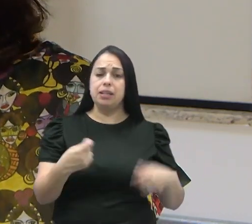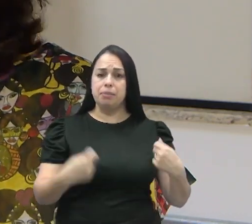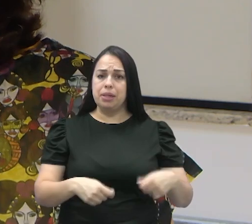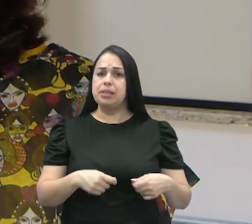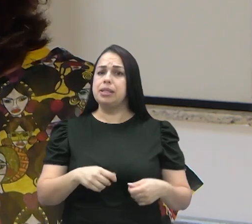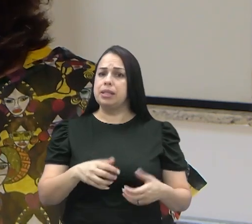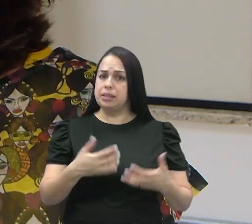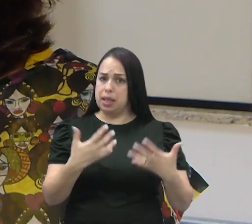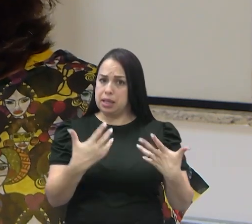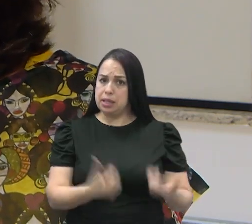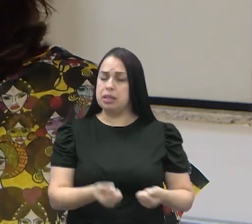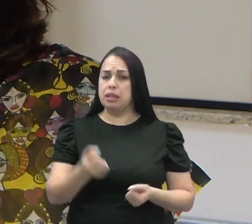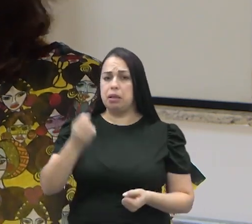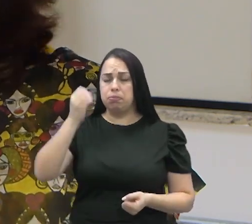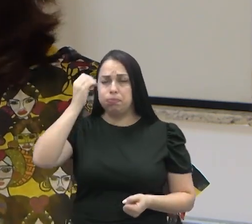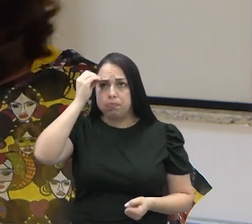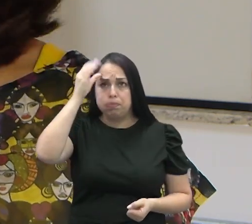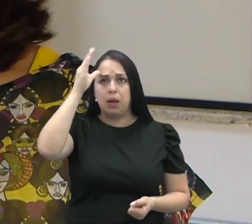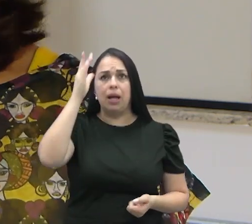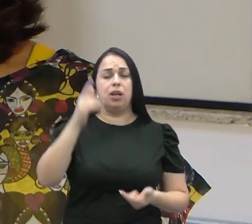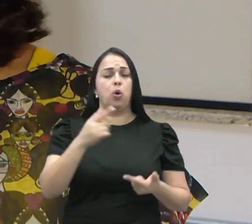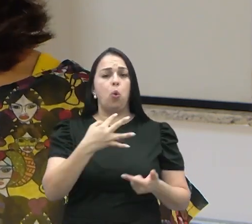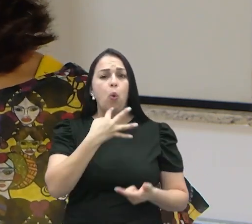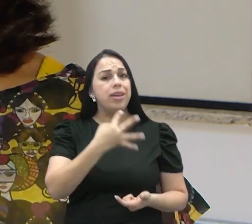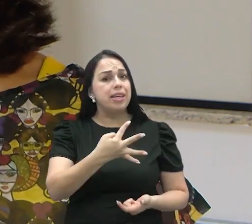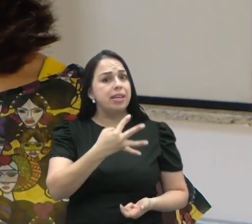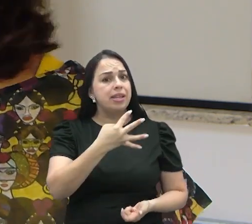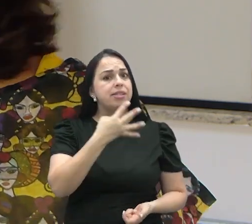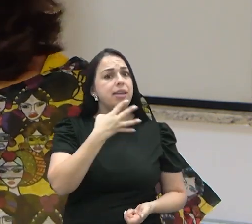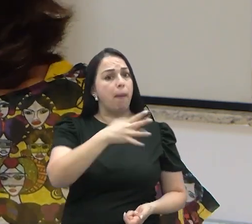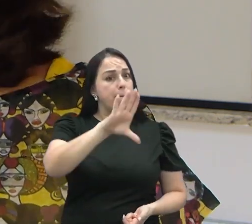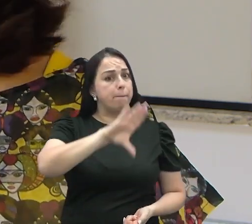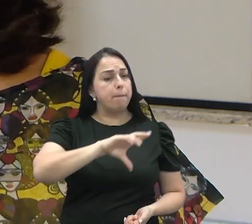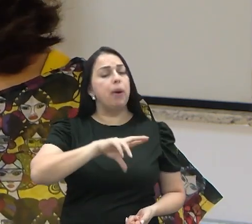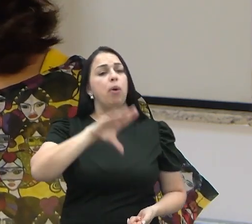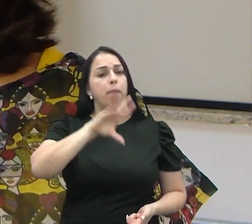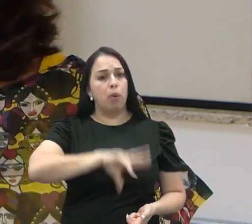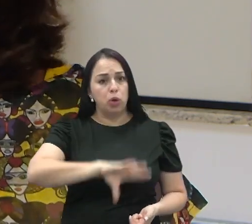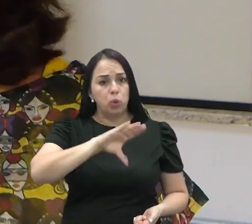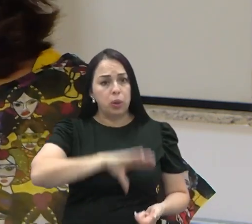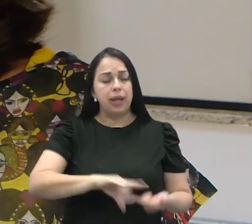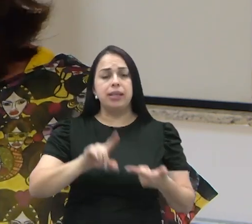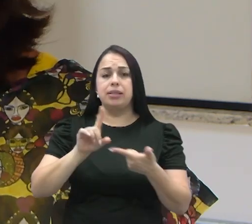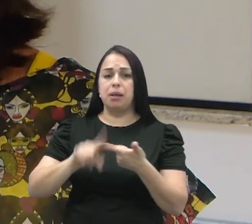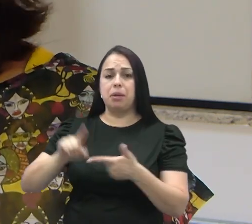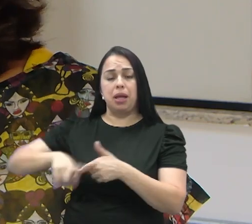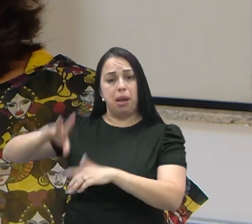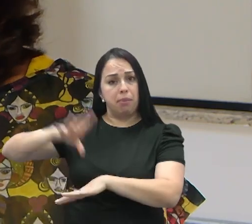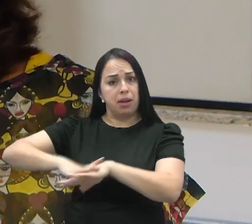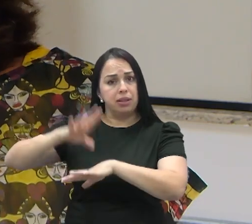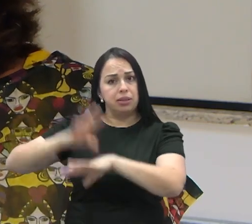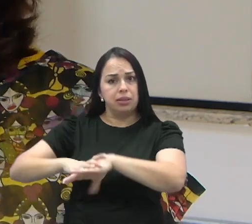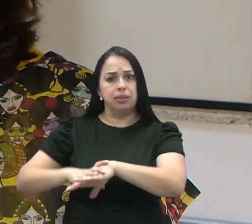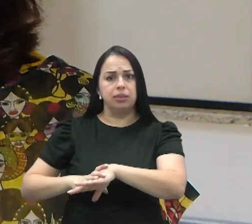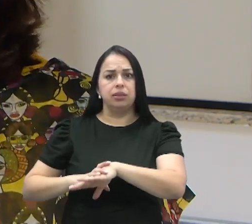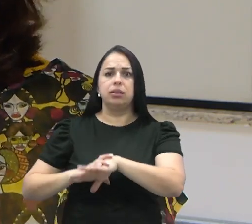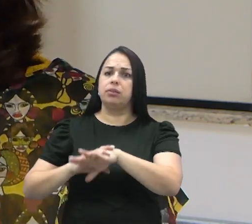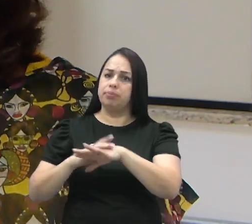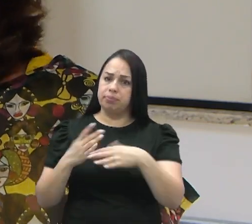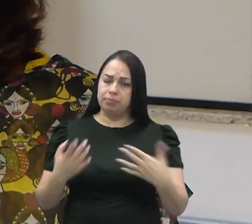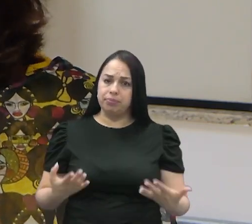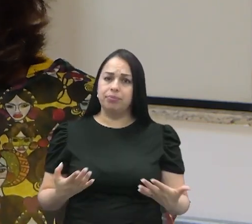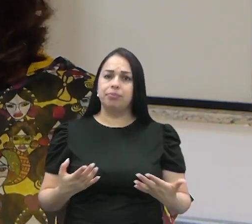crianças ali aptos, né, a conhecer, né, a língua portuguesa e a matemática, aquilo